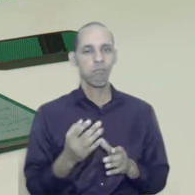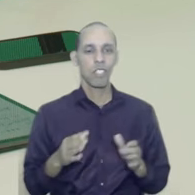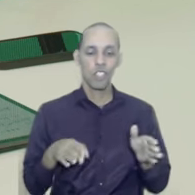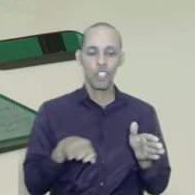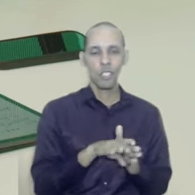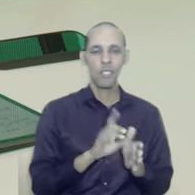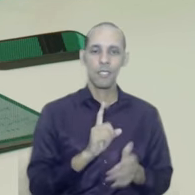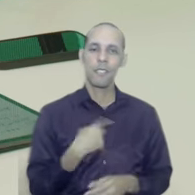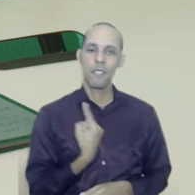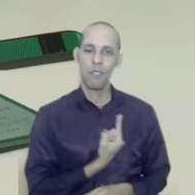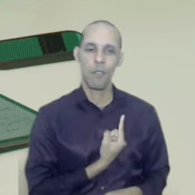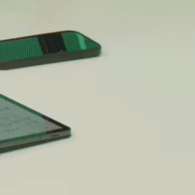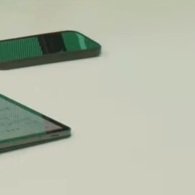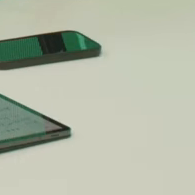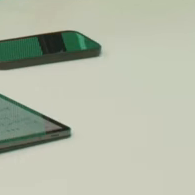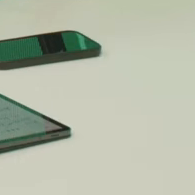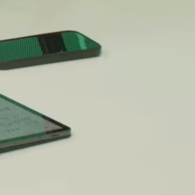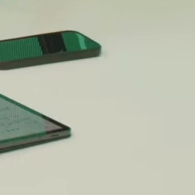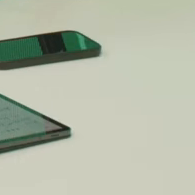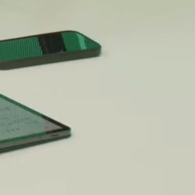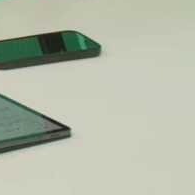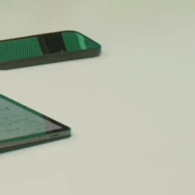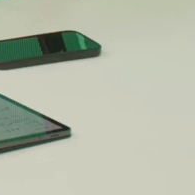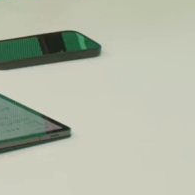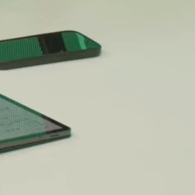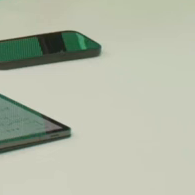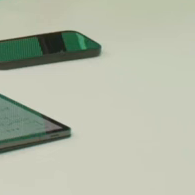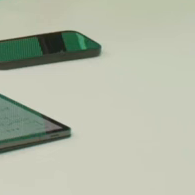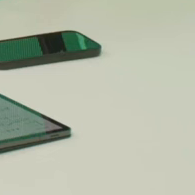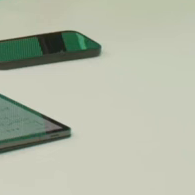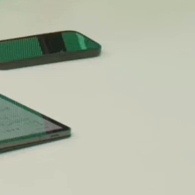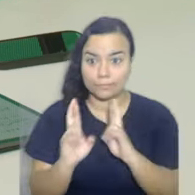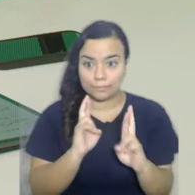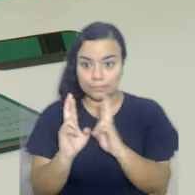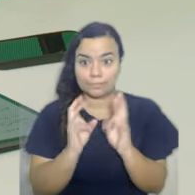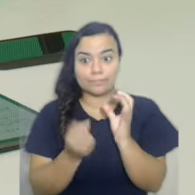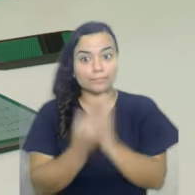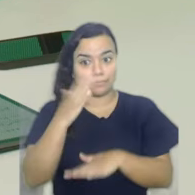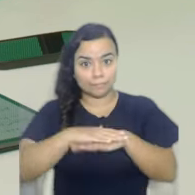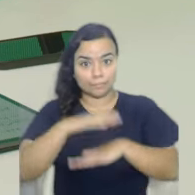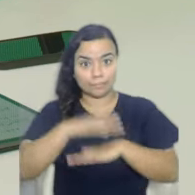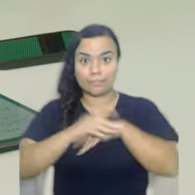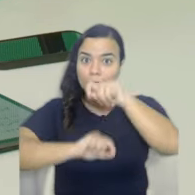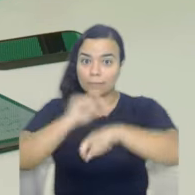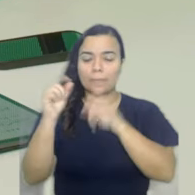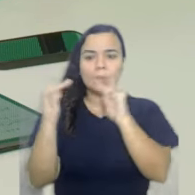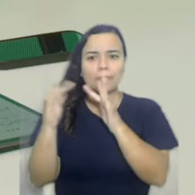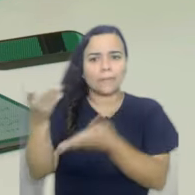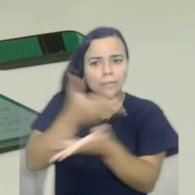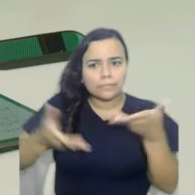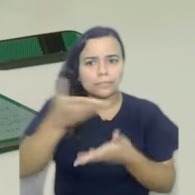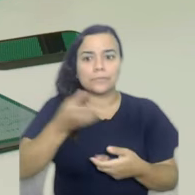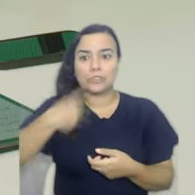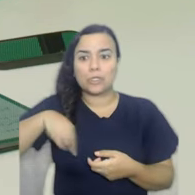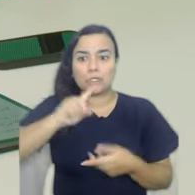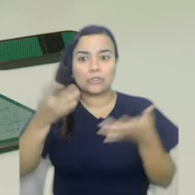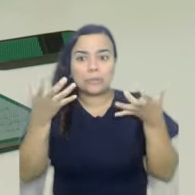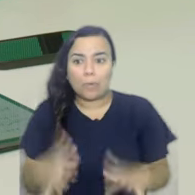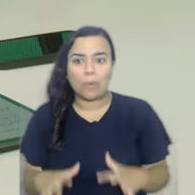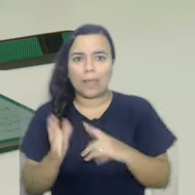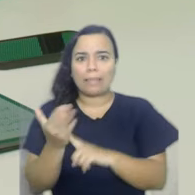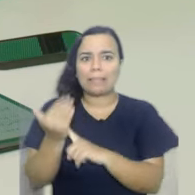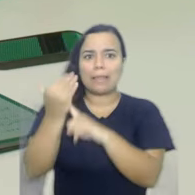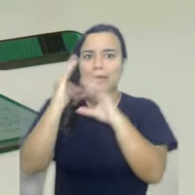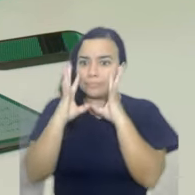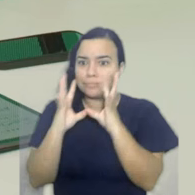bem bem forte de relacionamento de criar conexões né a gente não quer só levar a tecnologia A gente tem a